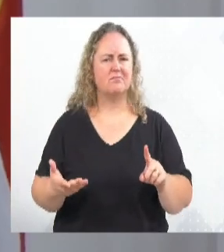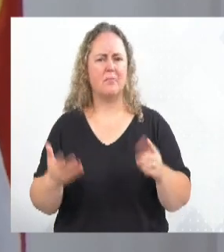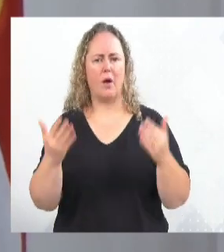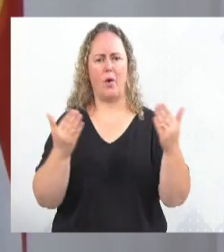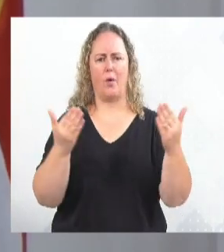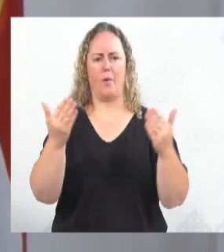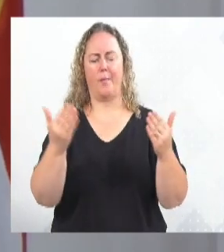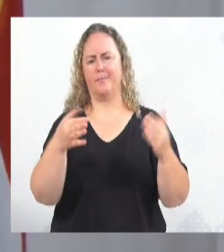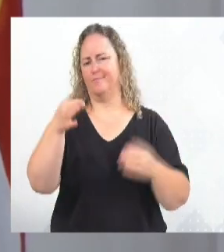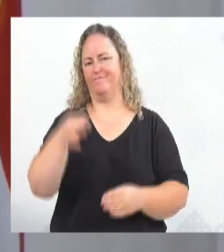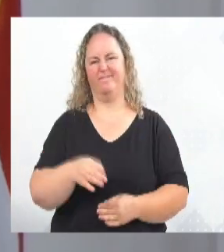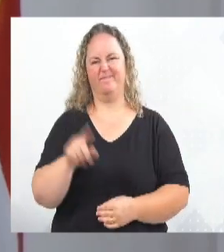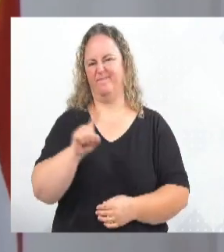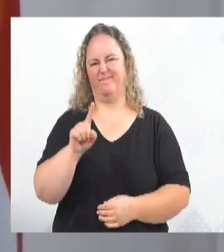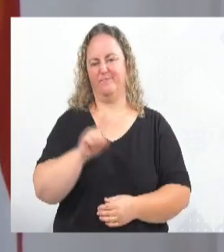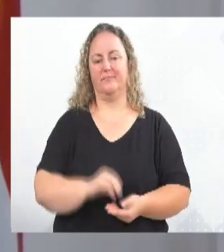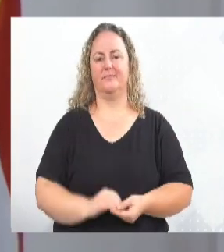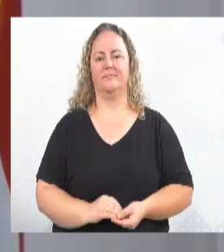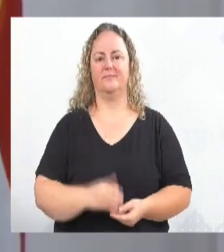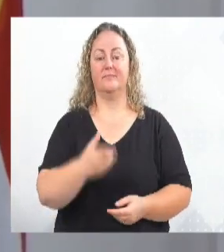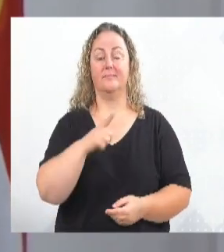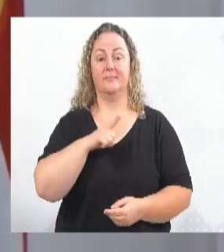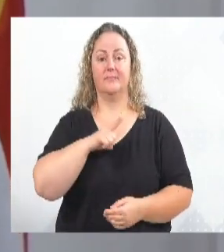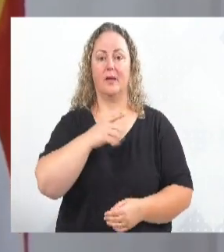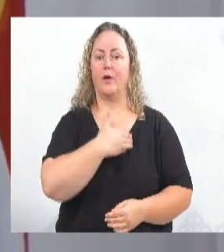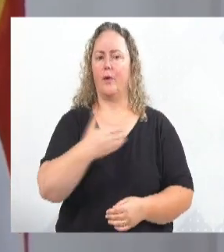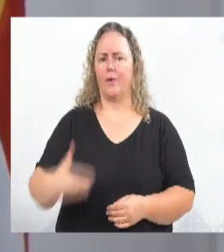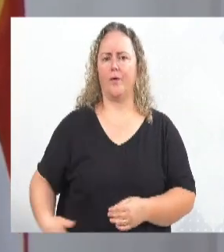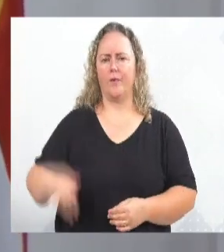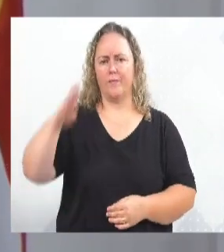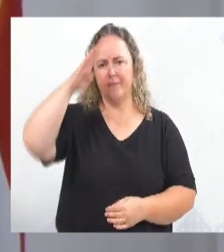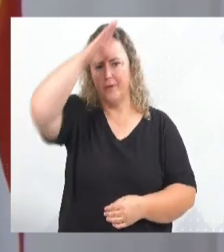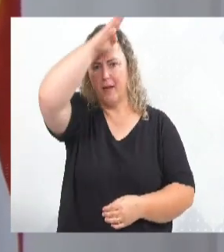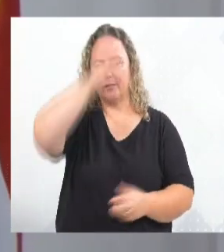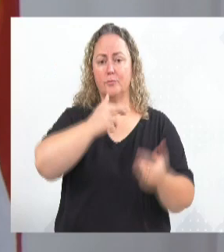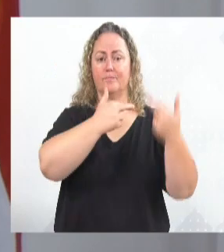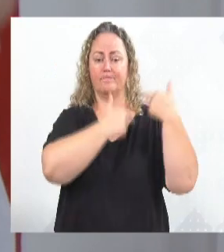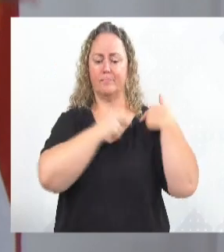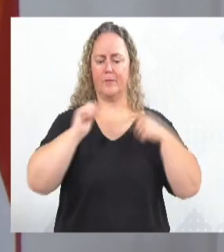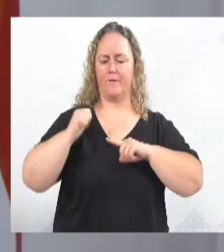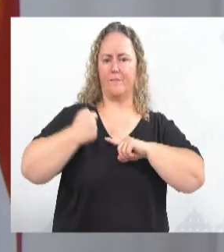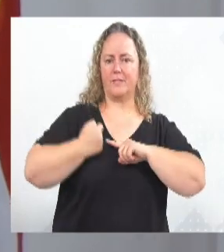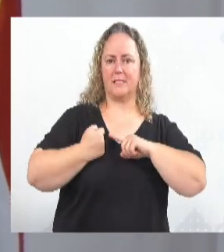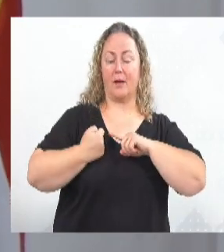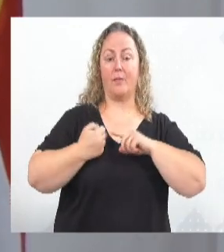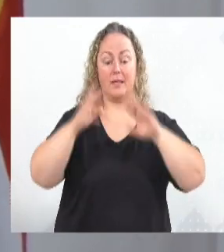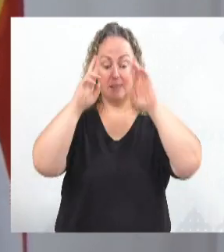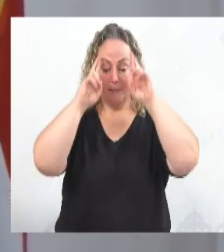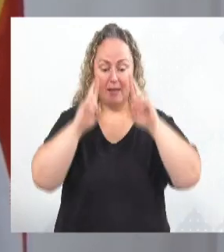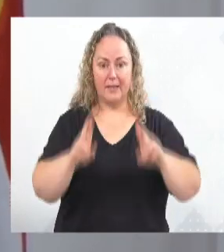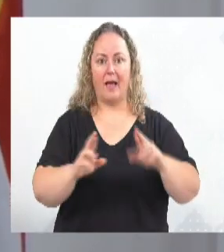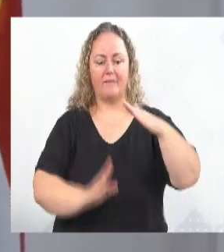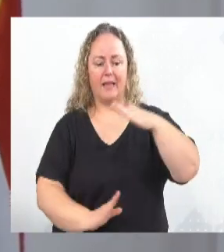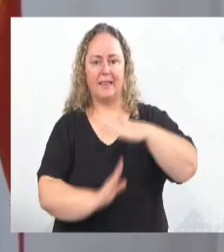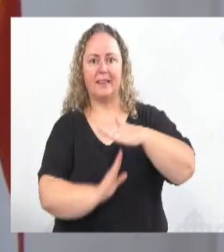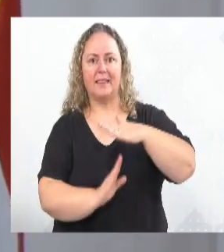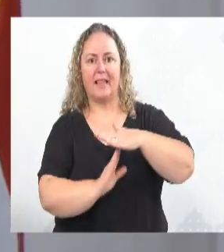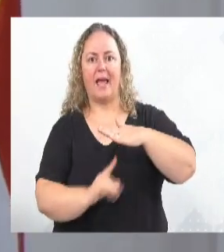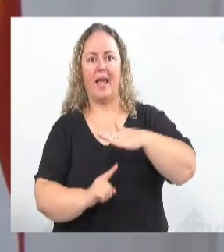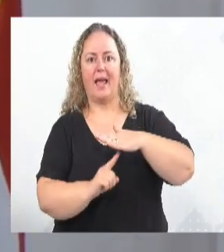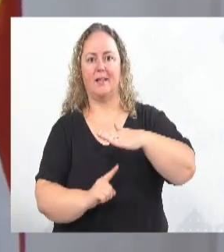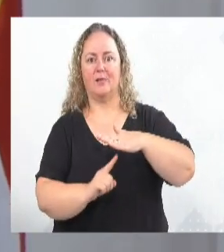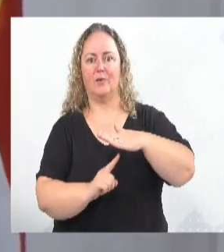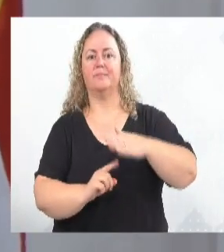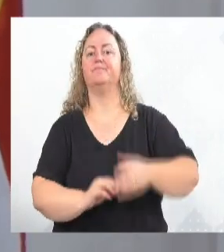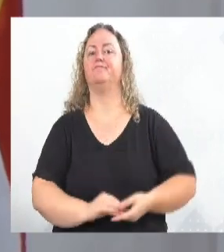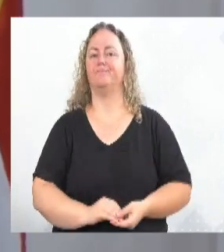não é justa. A gente teve um governo Bolsonaro com responsabilidade fiscal que respeitava o teto de gastos. O governo